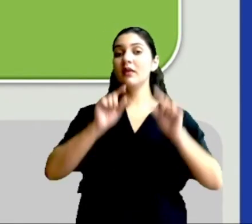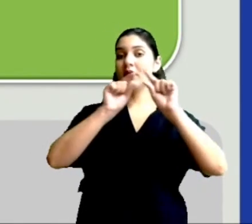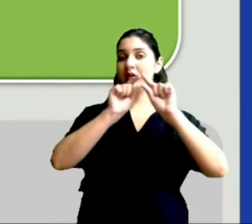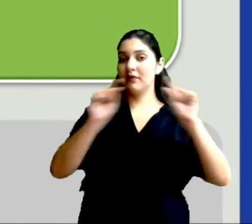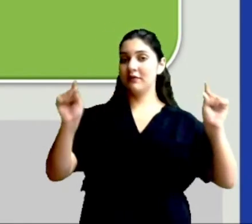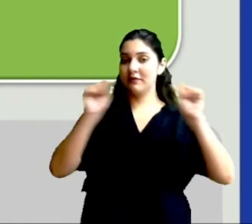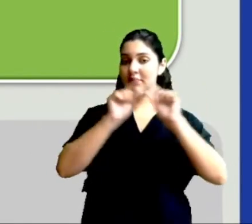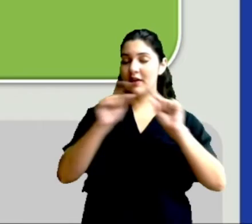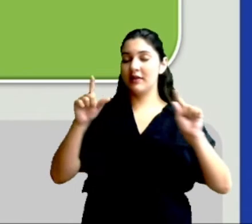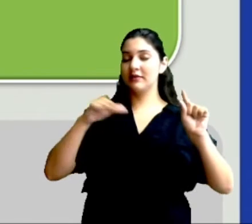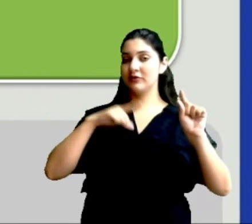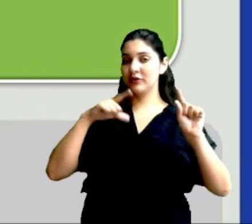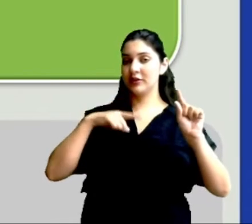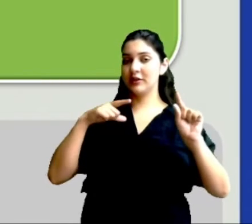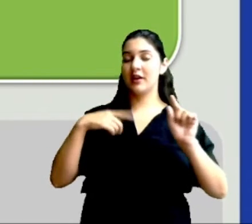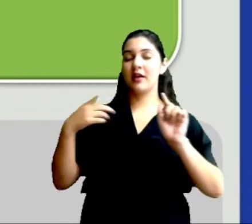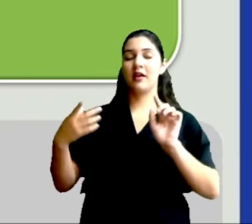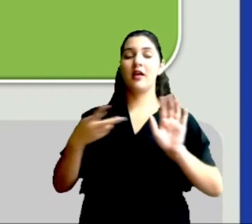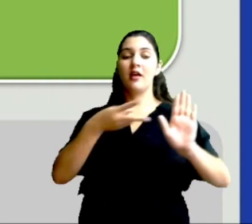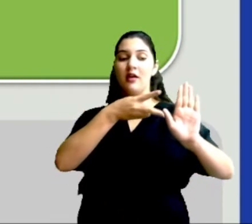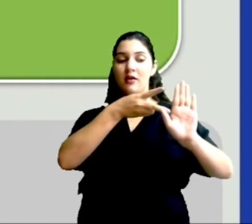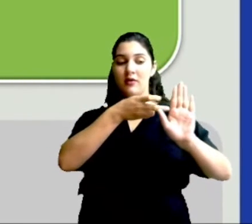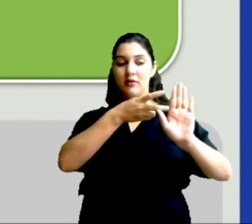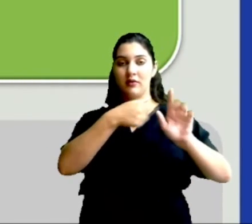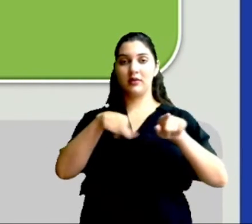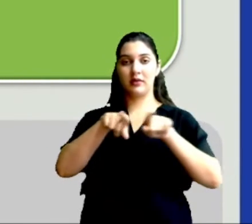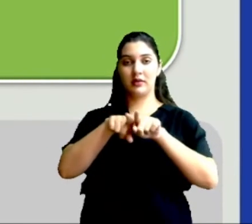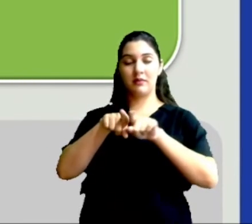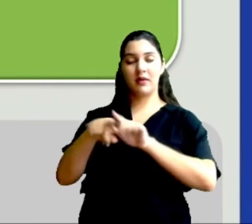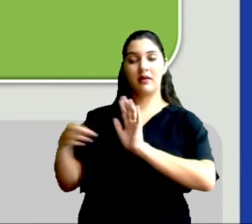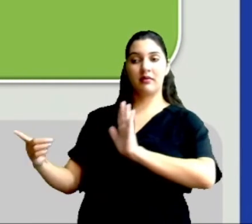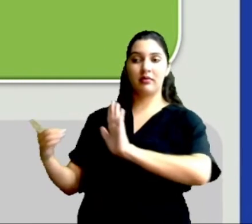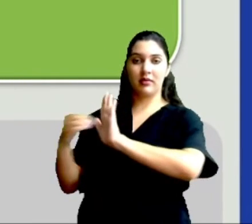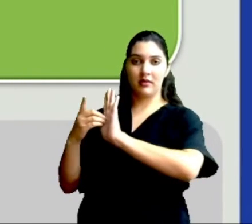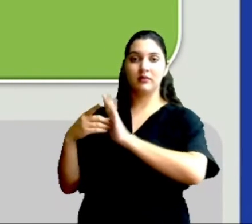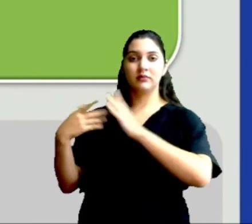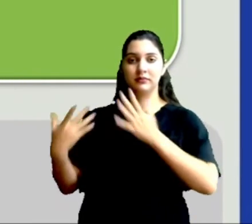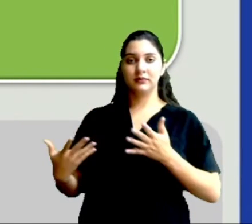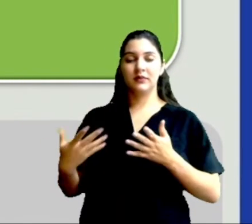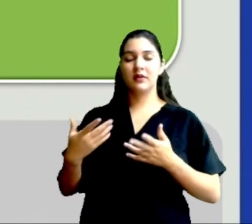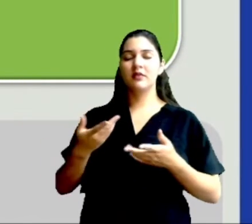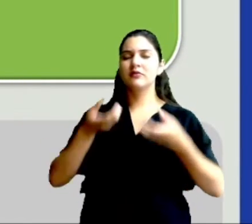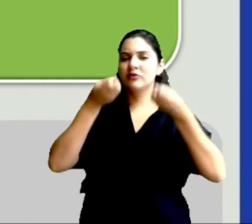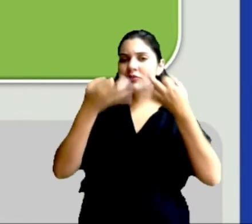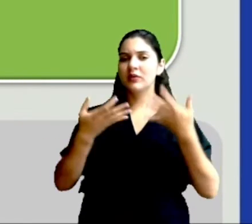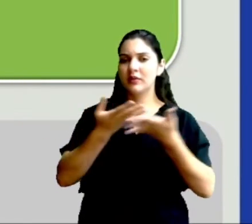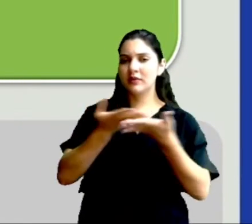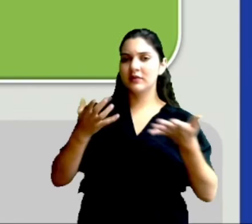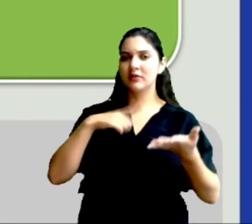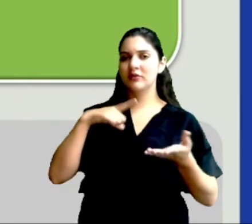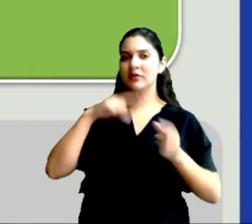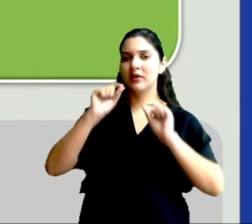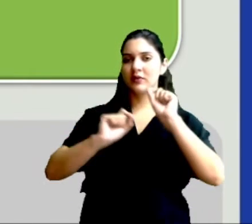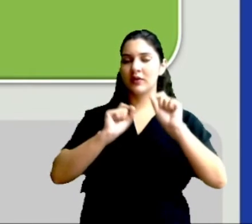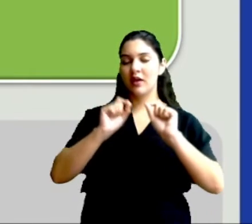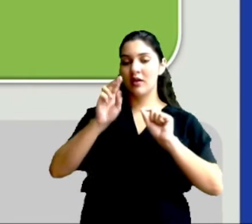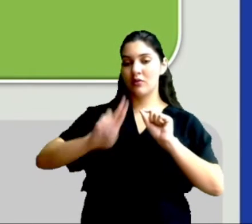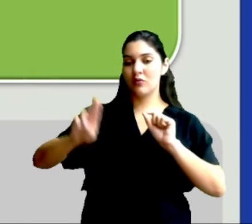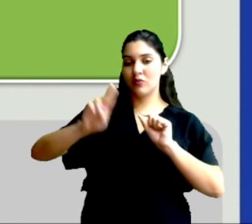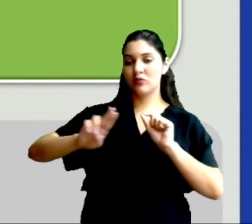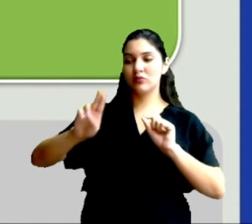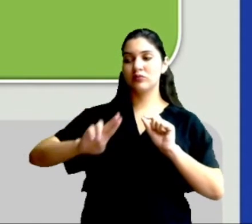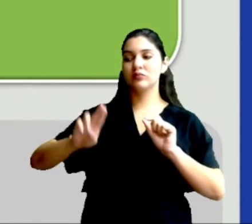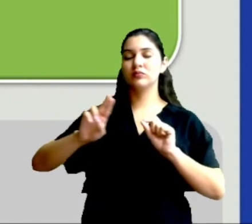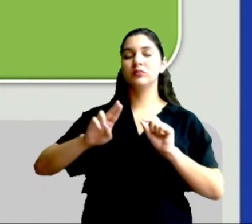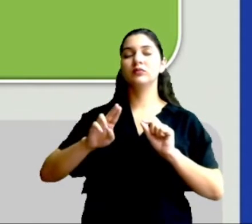frases que empregam tanto a conotação quanto a denotação. Então, eu falei para vocês que a gente tem esse uso e a gente